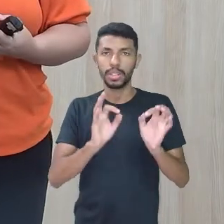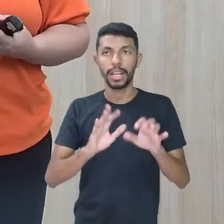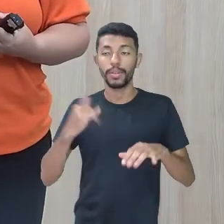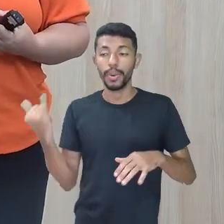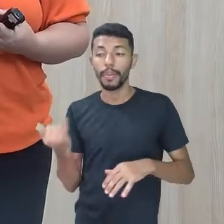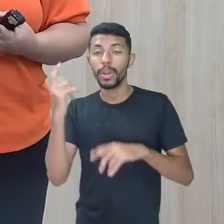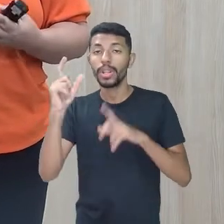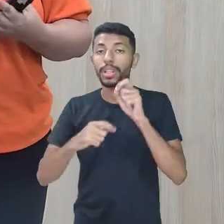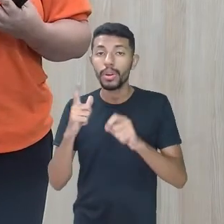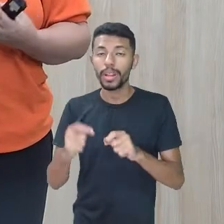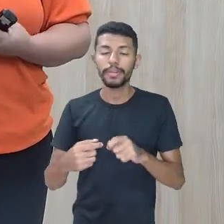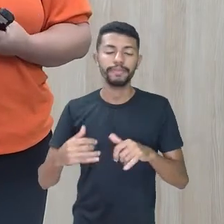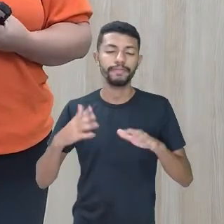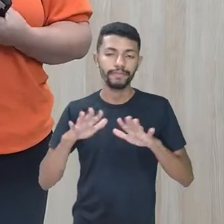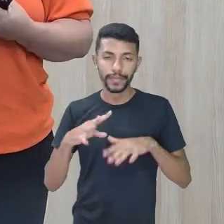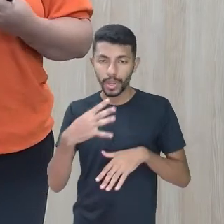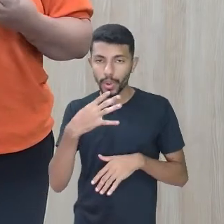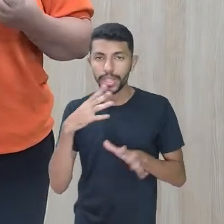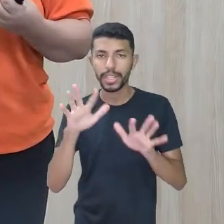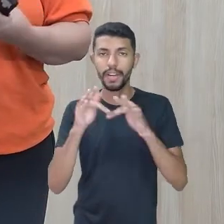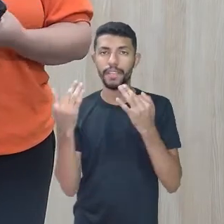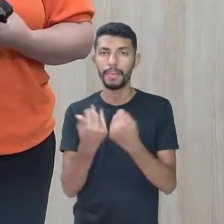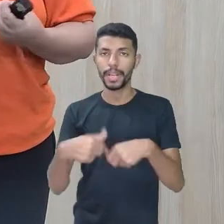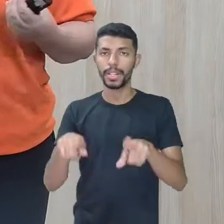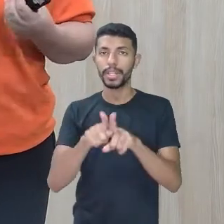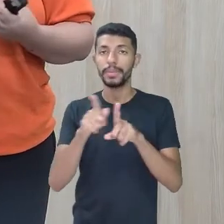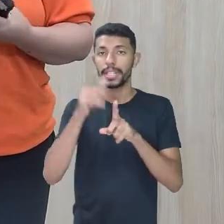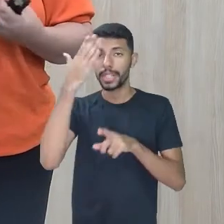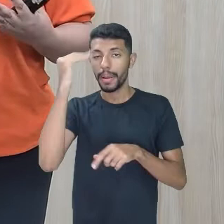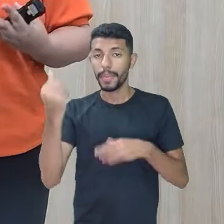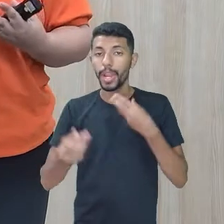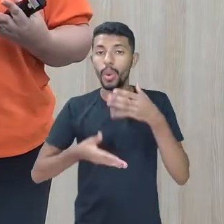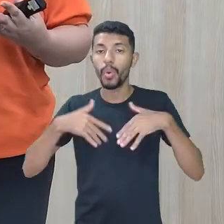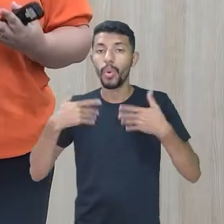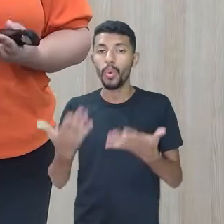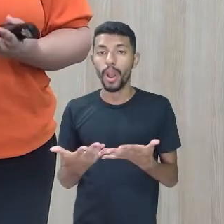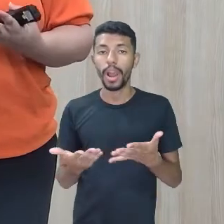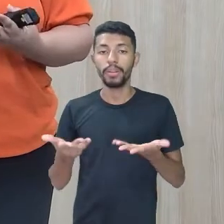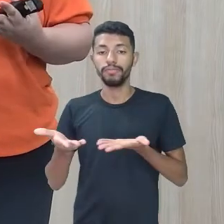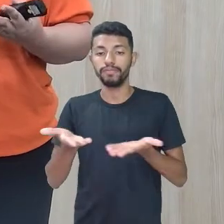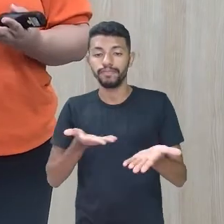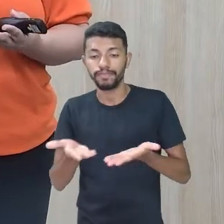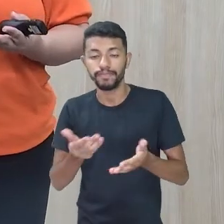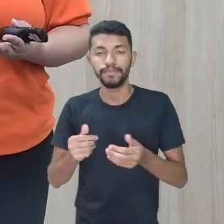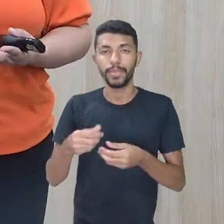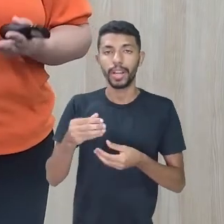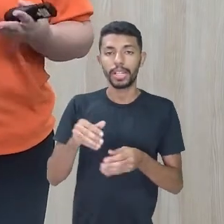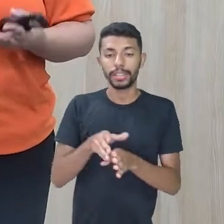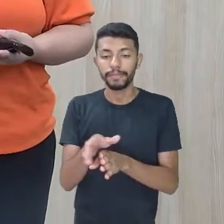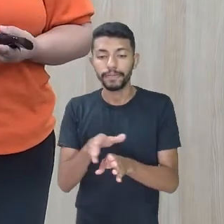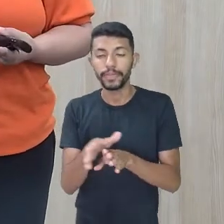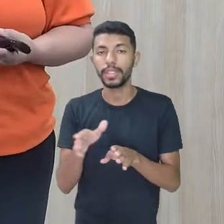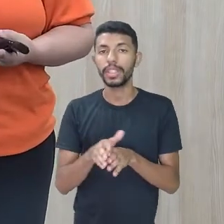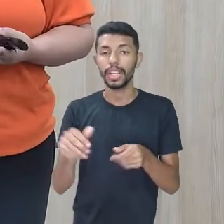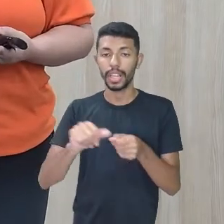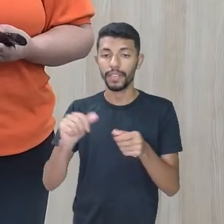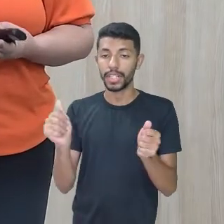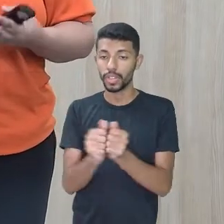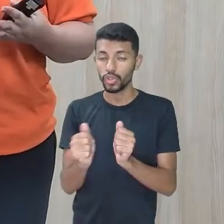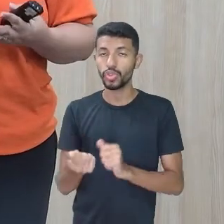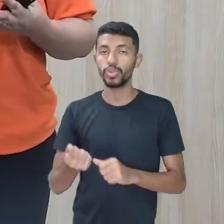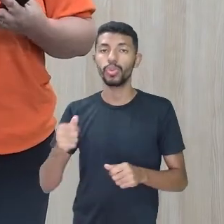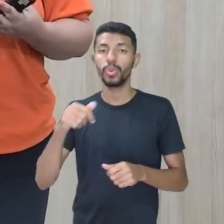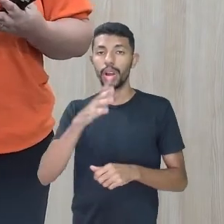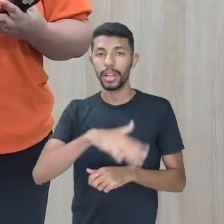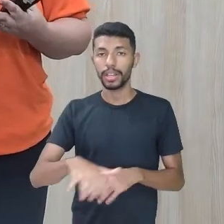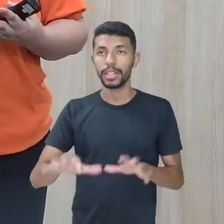conhecer essa família e saber quais são os tratamentos e os encaminhamentos que estão sendo feitos com essa criança. Não